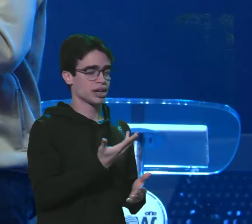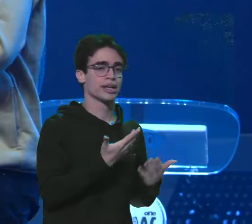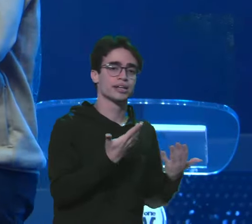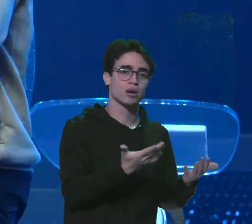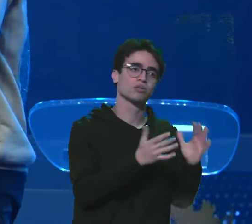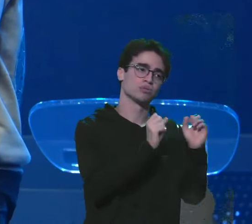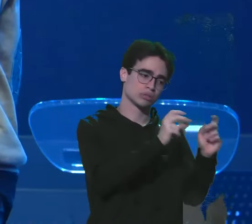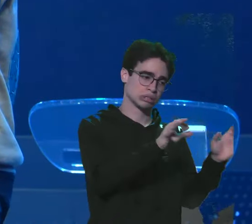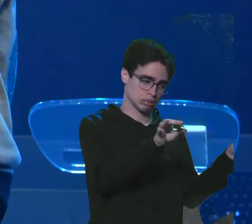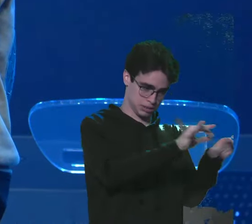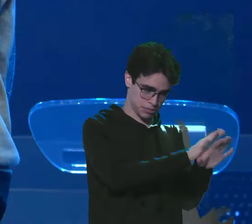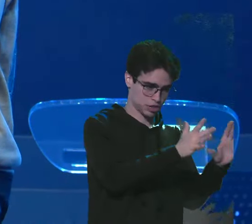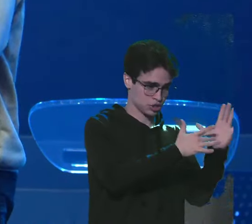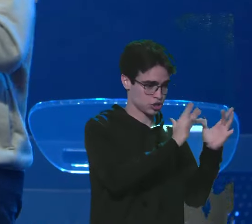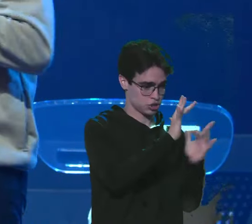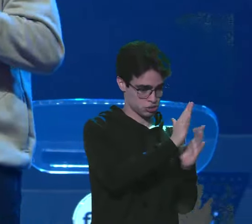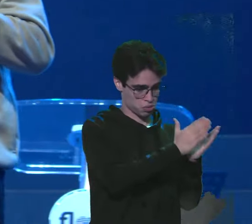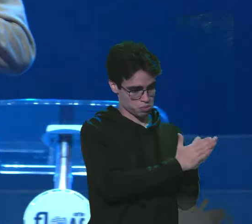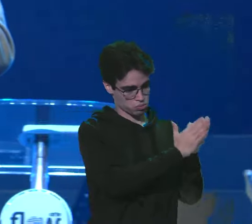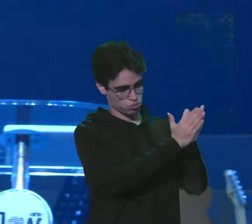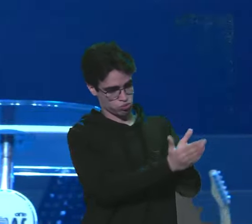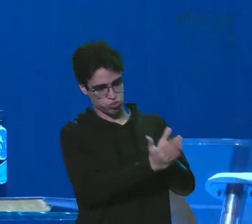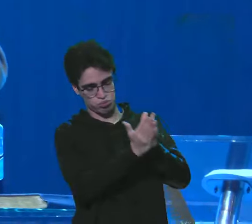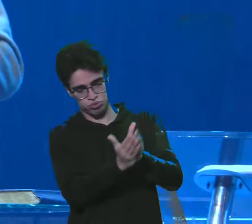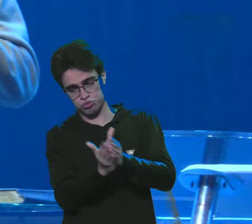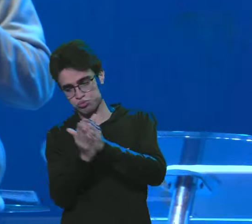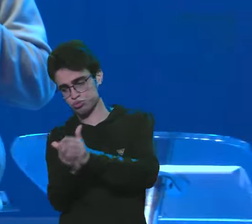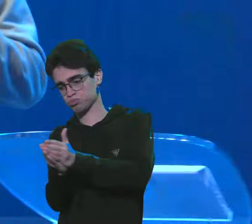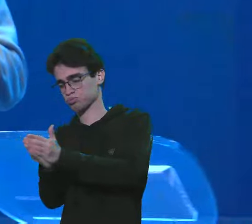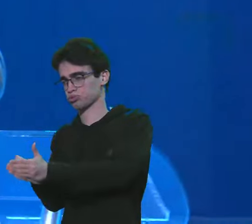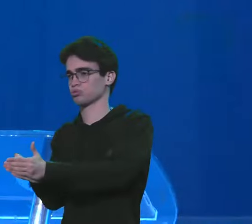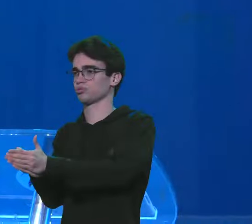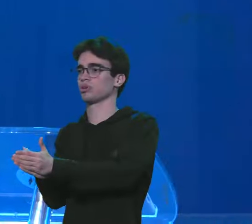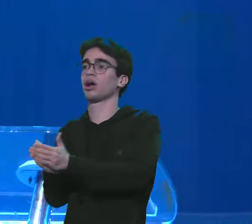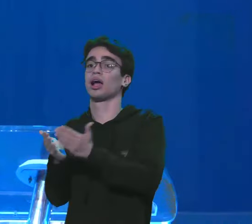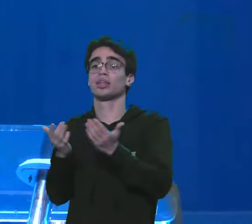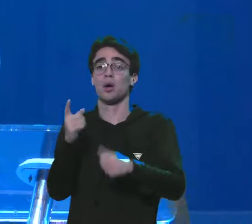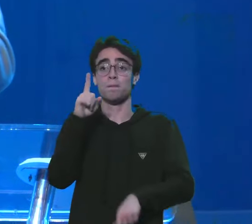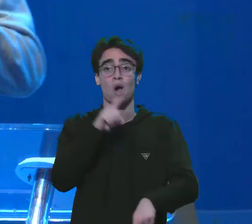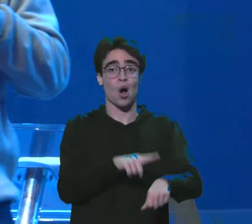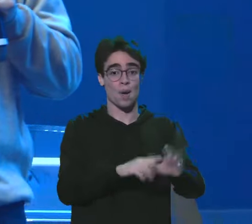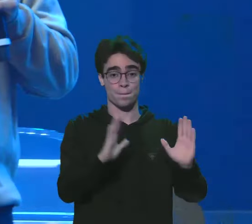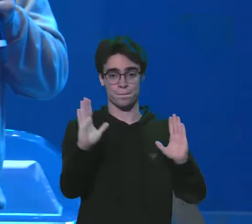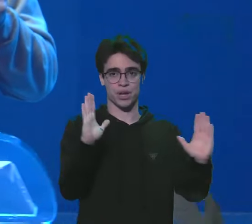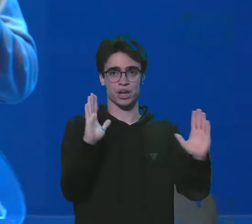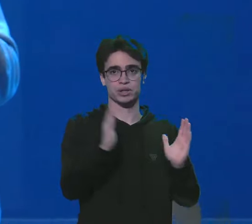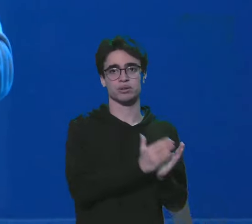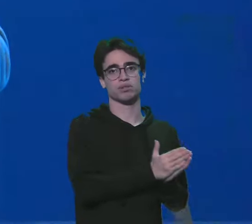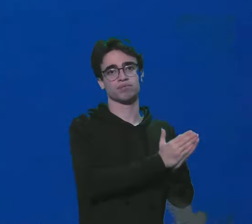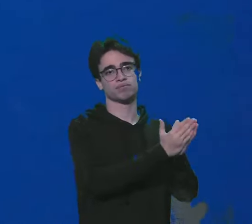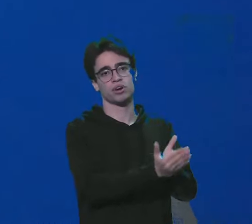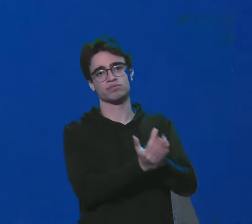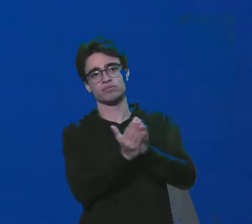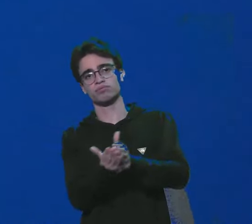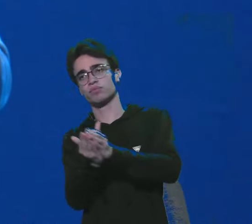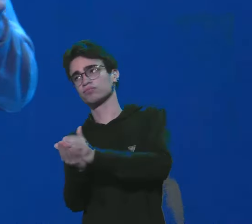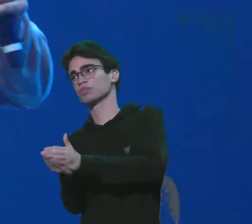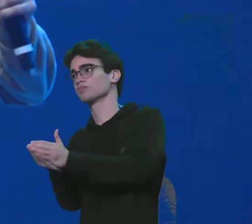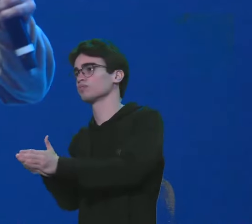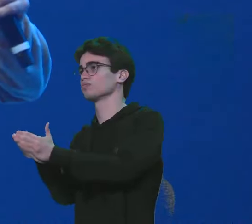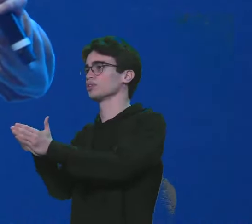volta para onde ele estava. E a Bíblia diz que quando ele volta para onde ele estava, havia